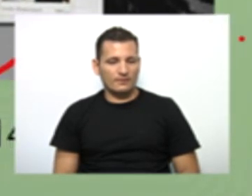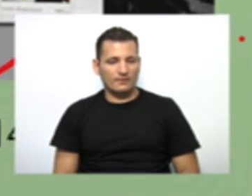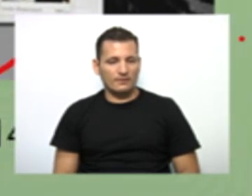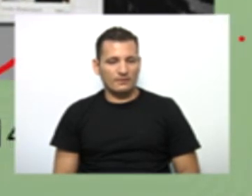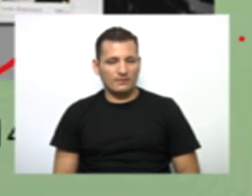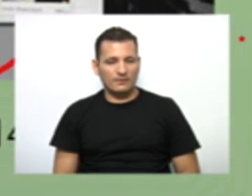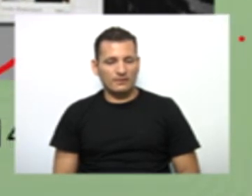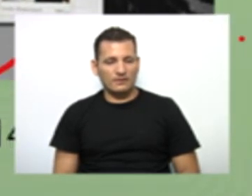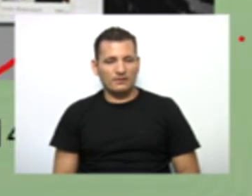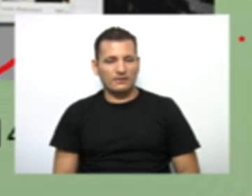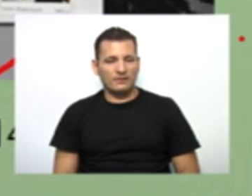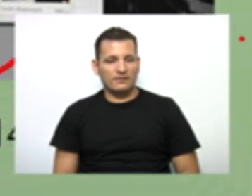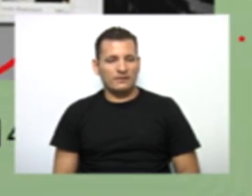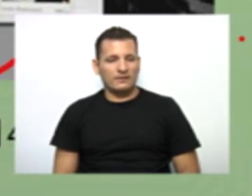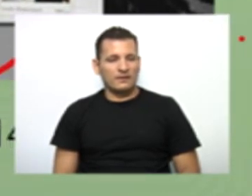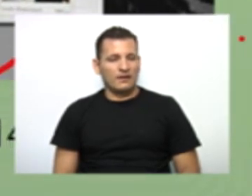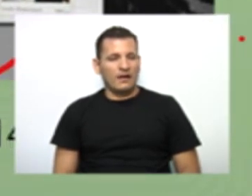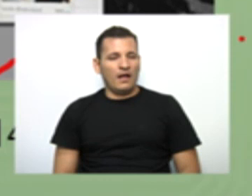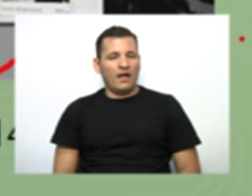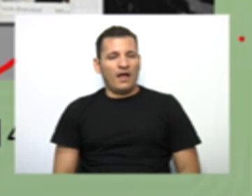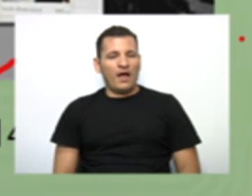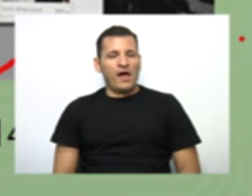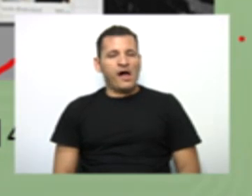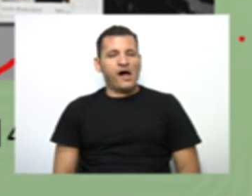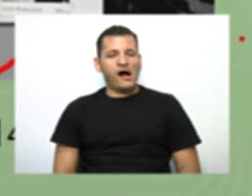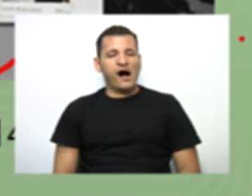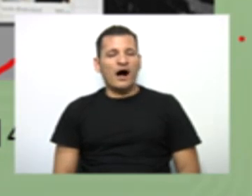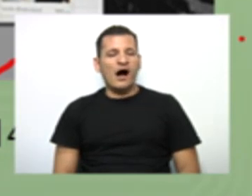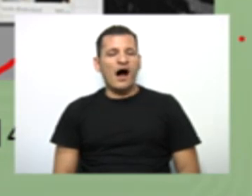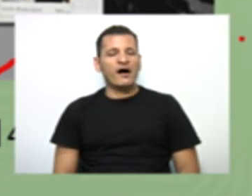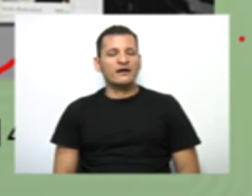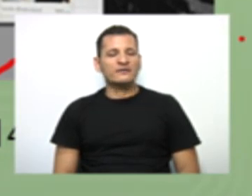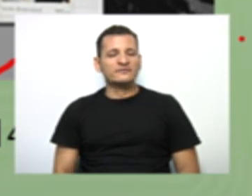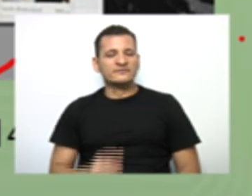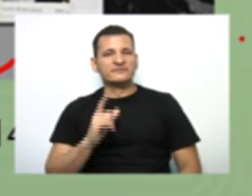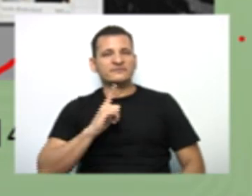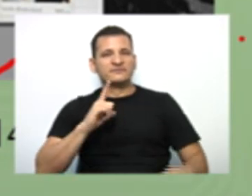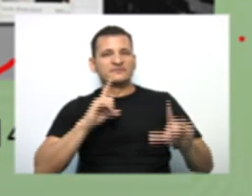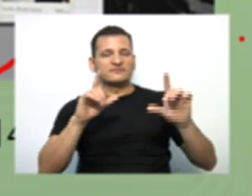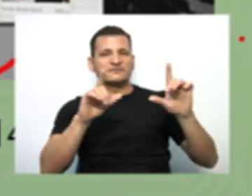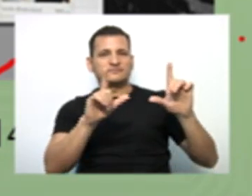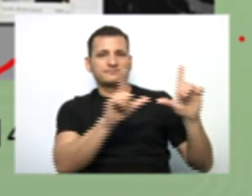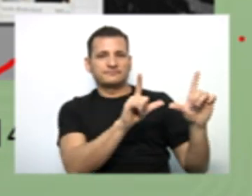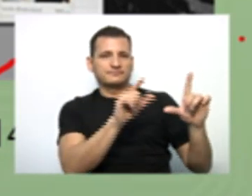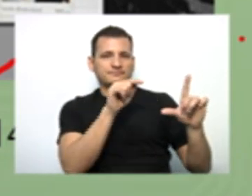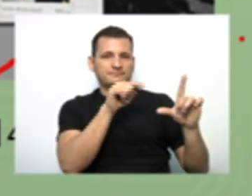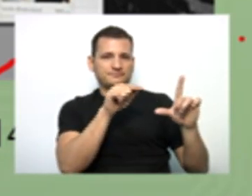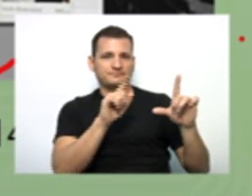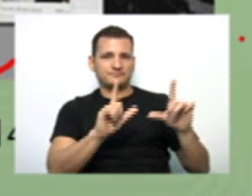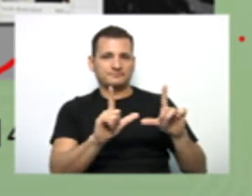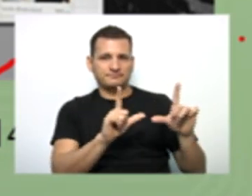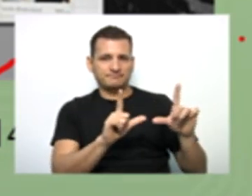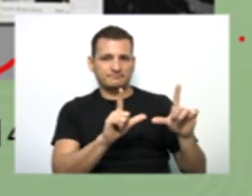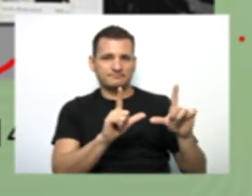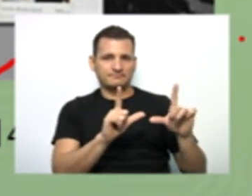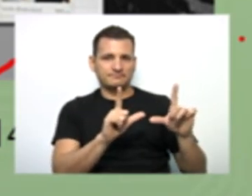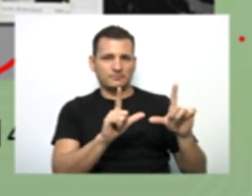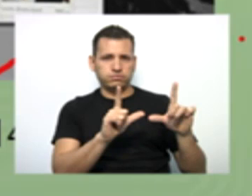agora ficou legal. Então, eu tenho esse aqui do lado esquerdo, com a minha